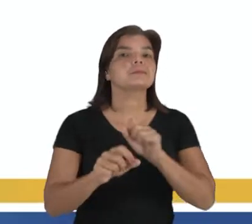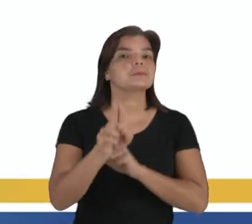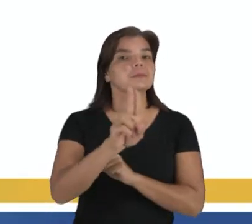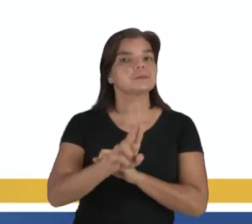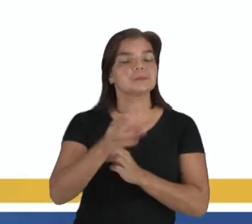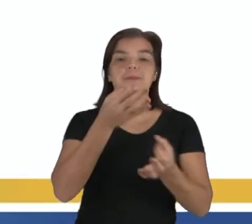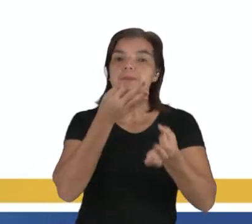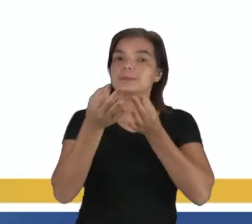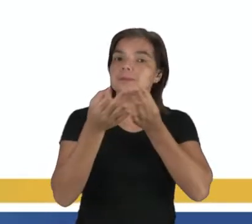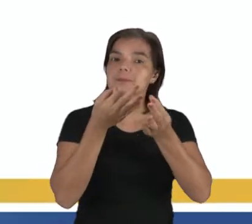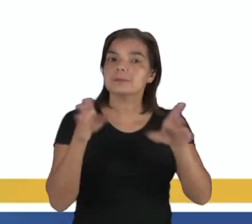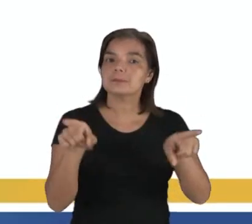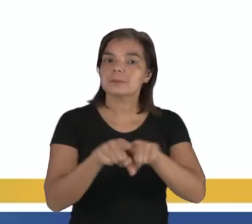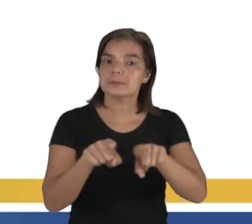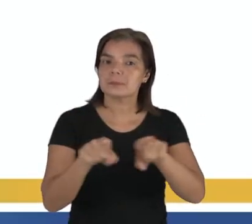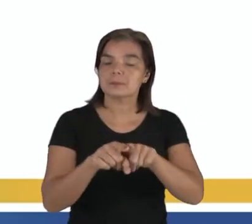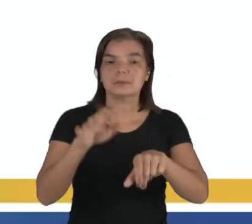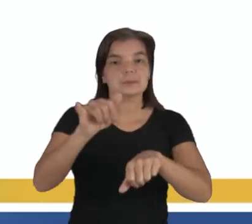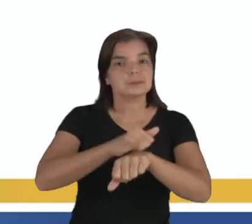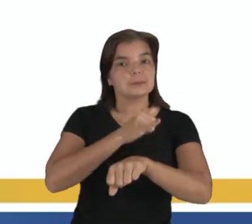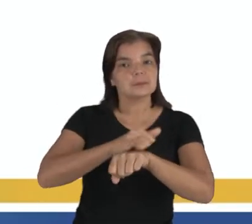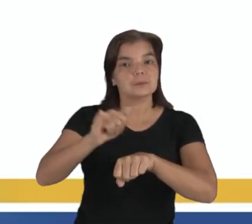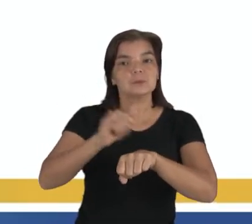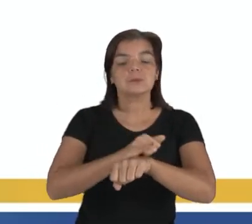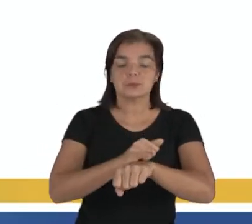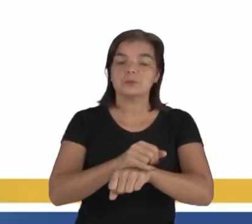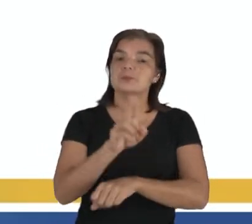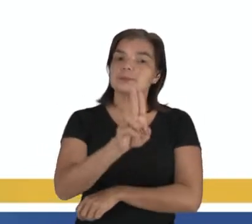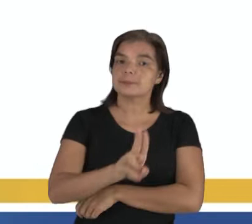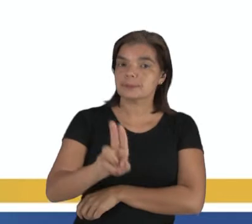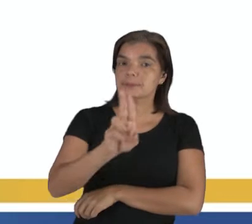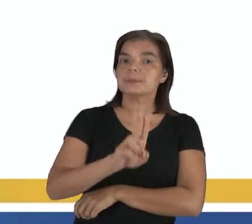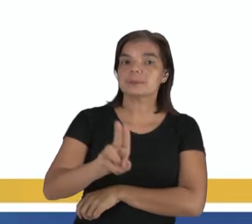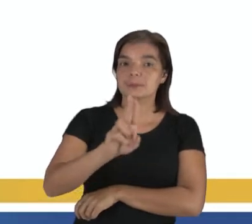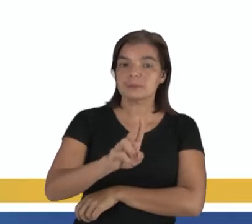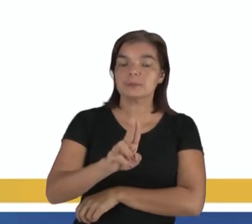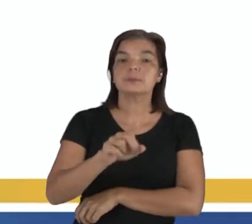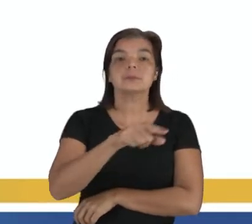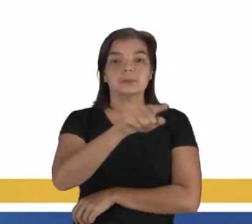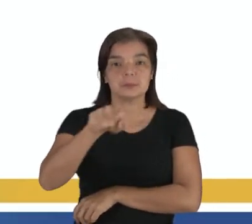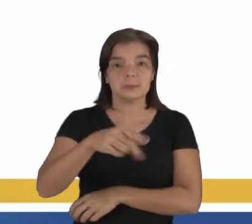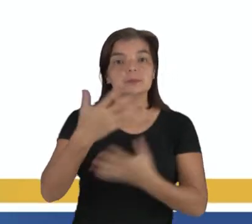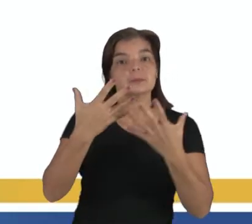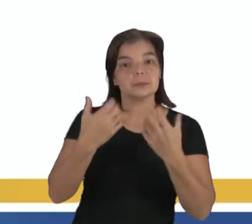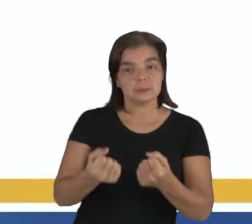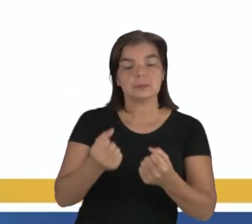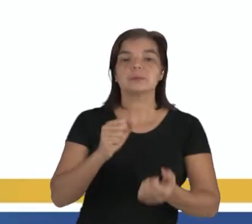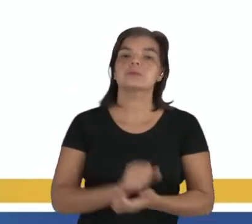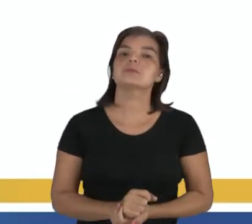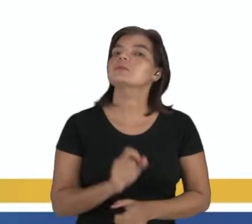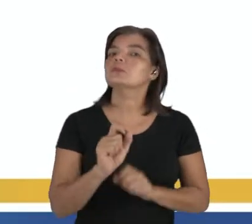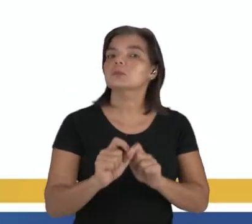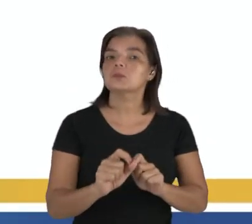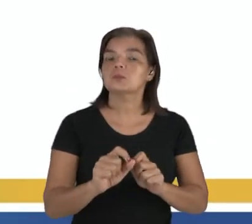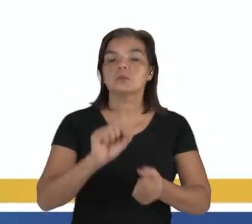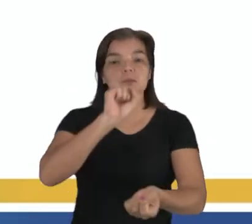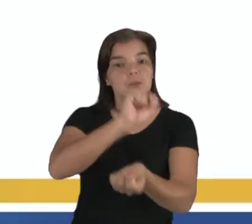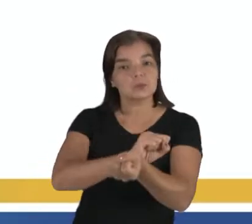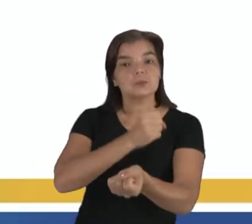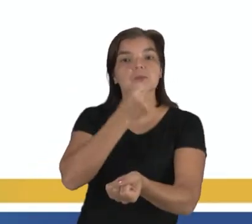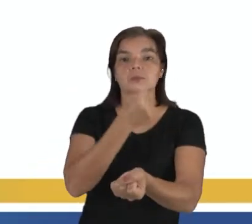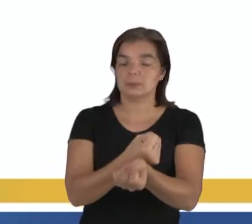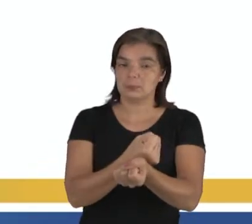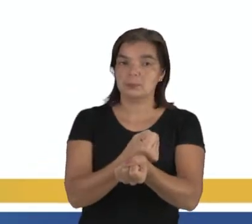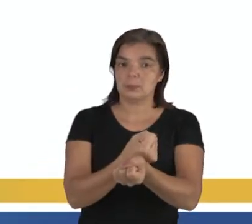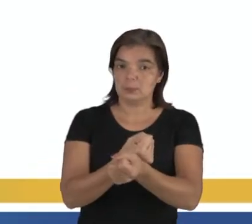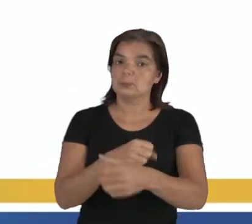os argumentos, as estratégias que ele usa para poder te convencer de que lockdown não é a melhor